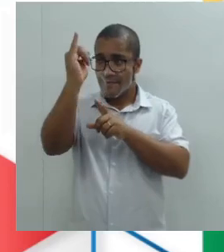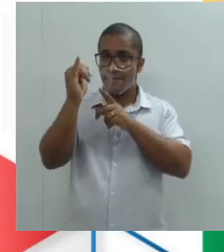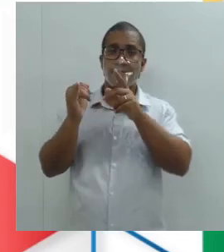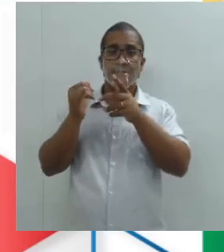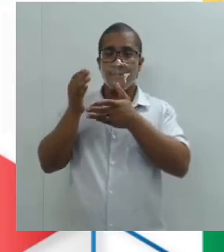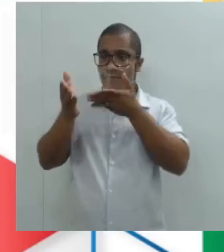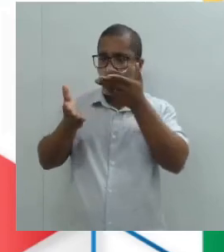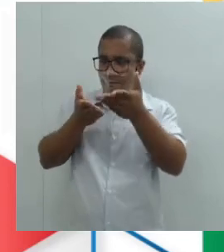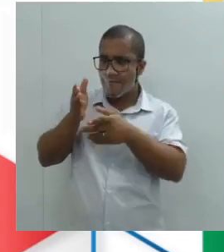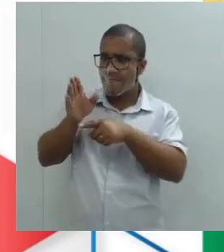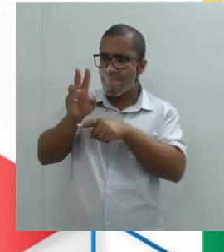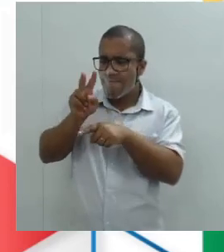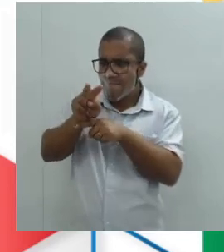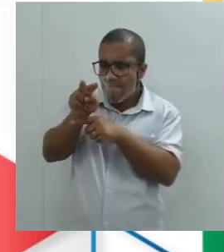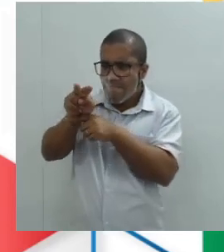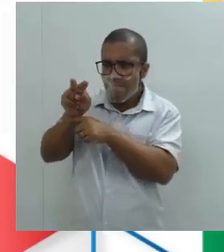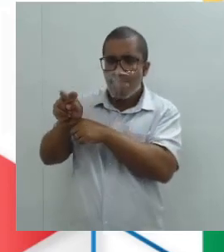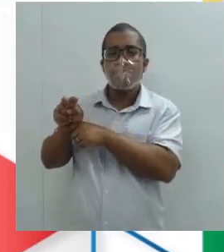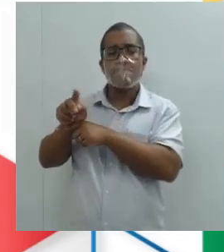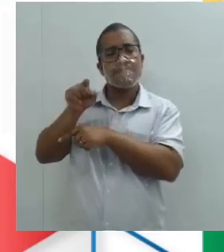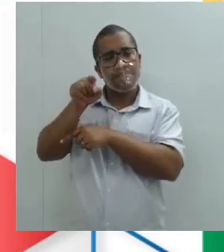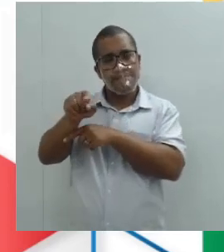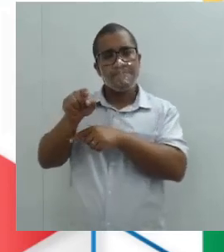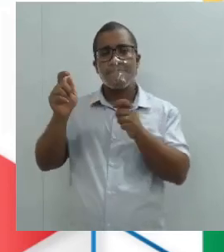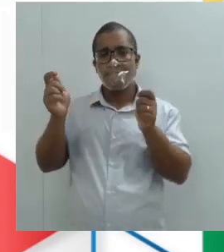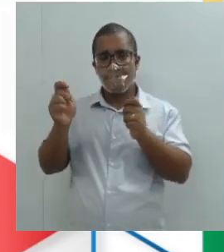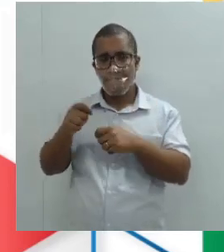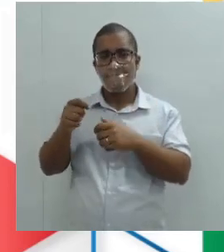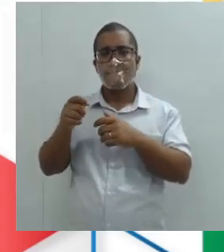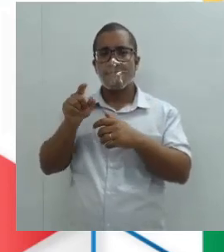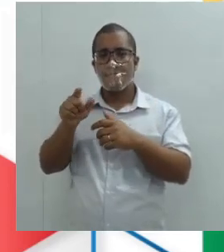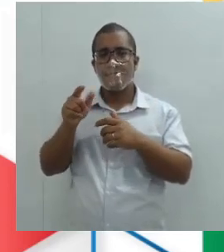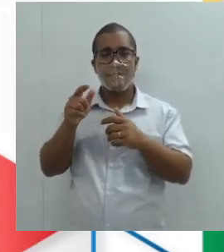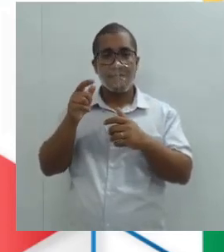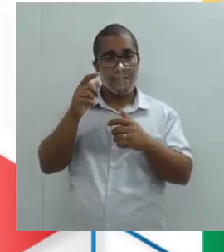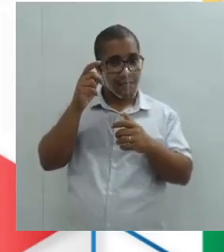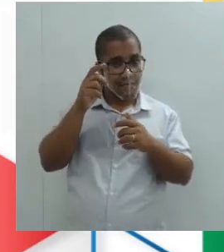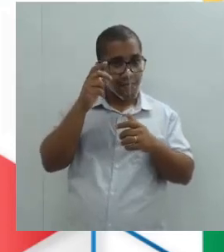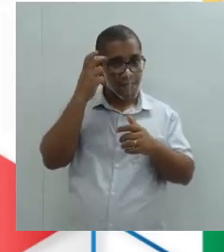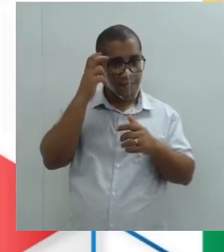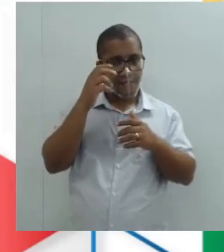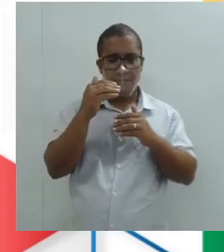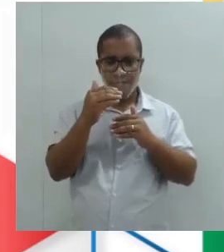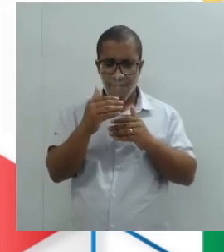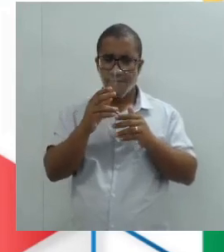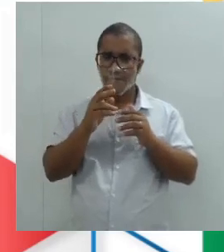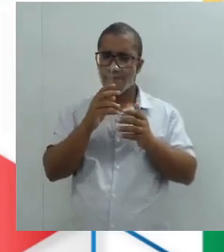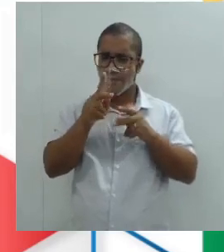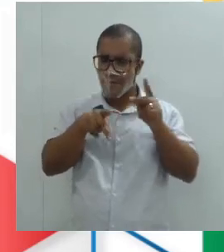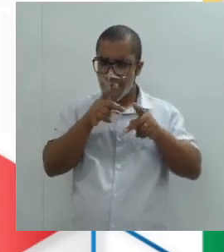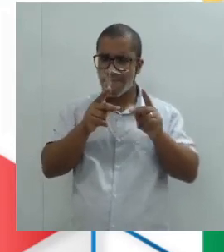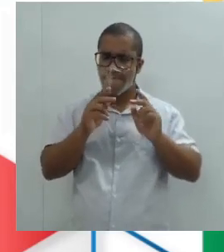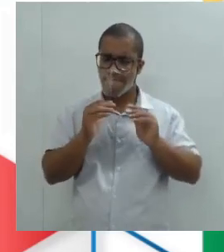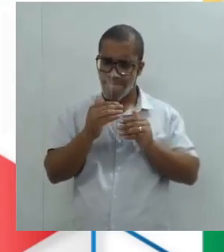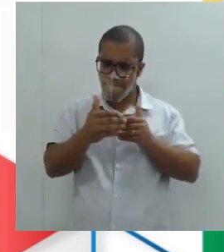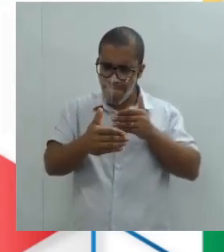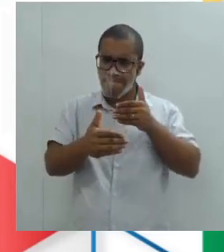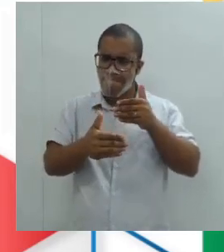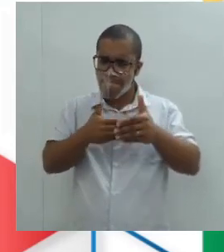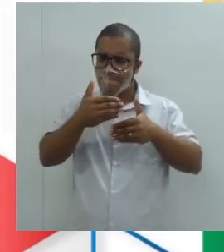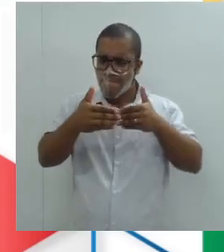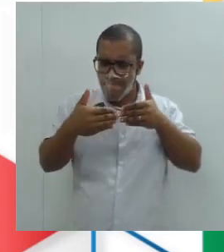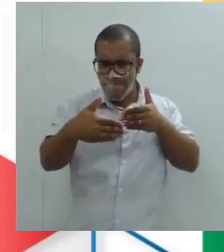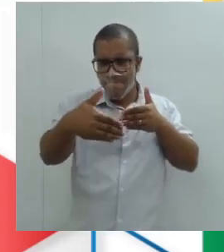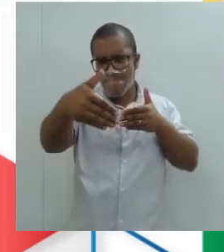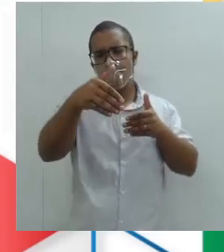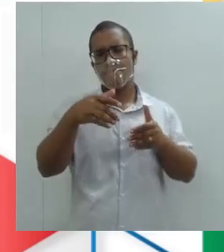desse bem para a consequente manutenção cultural daquele povo. por estarmos diariamente em contato